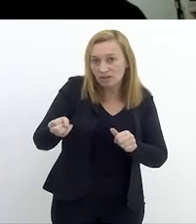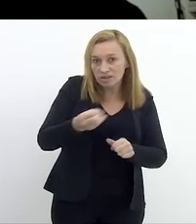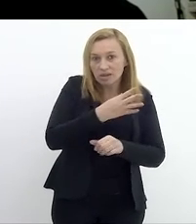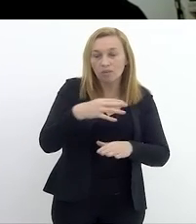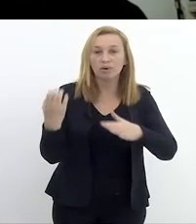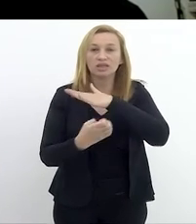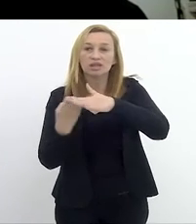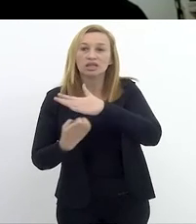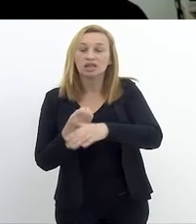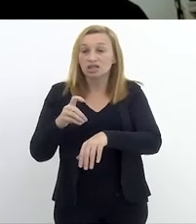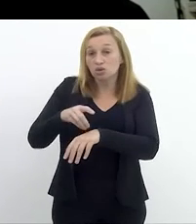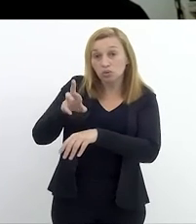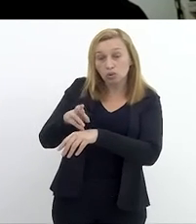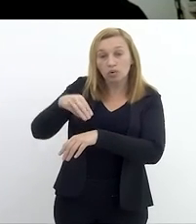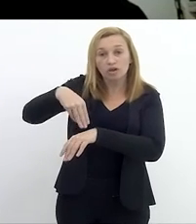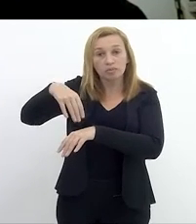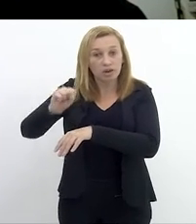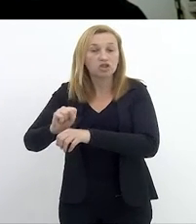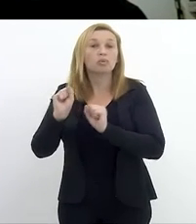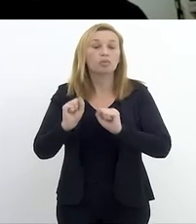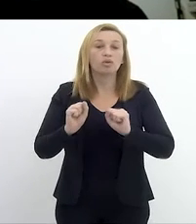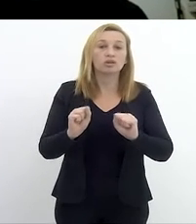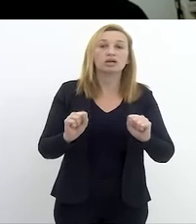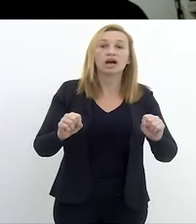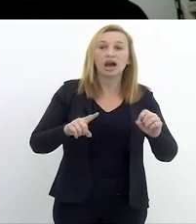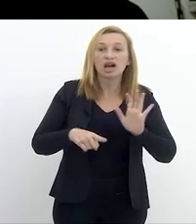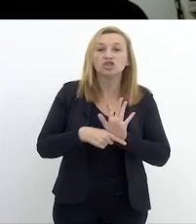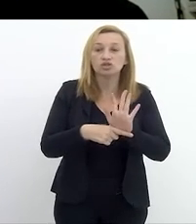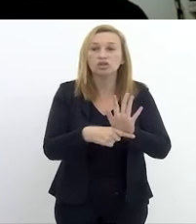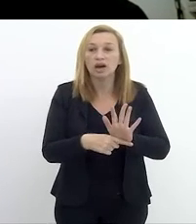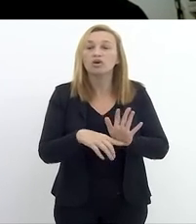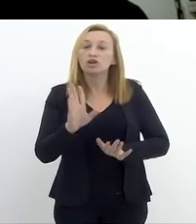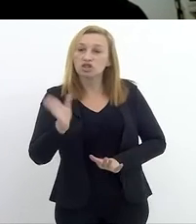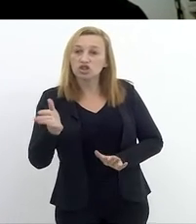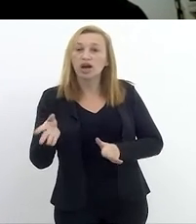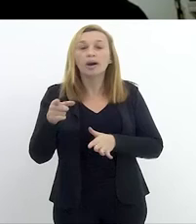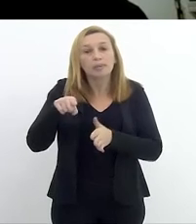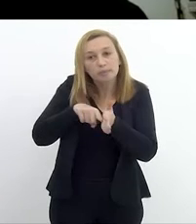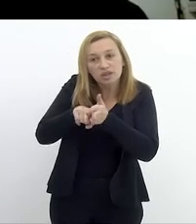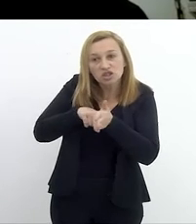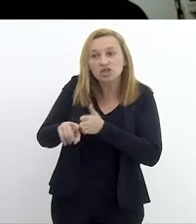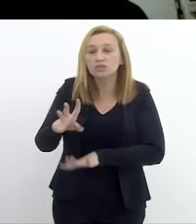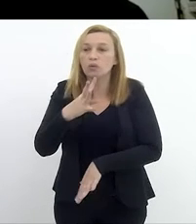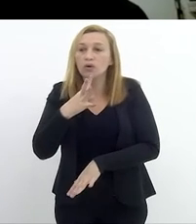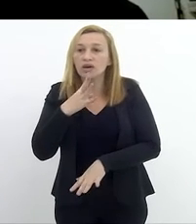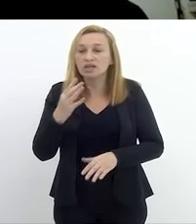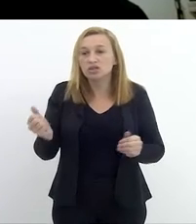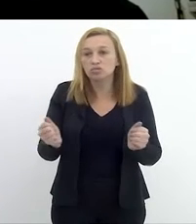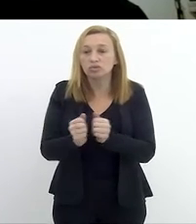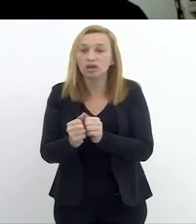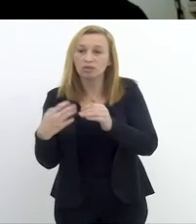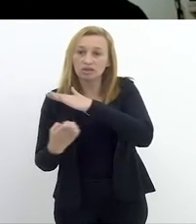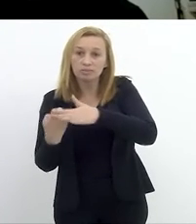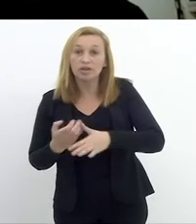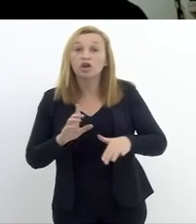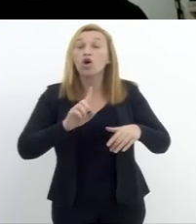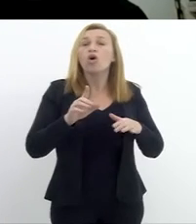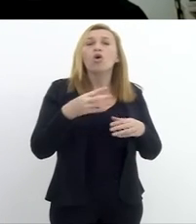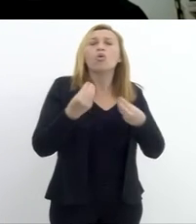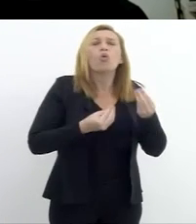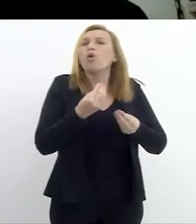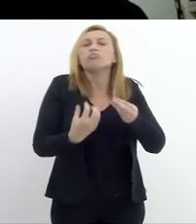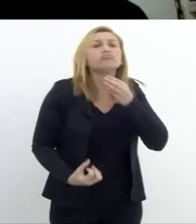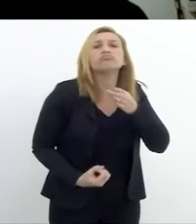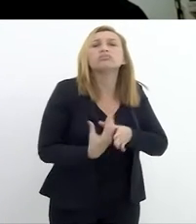esses doutores e mestres possam colaborar em cima do que eles já pesquisam, do que eles conhecem para as empresas. De onde